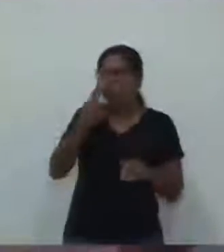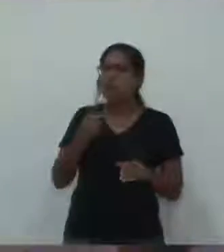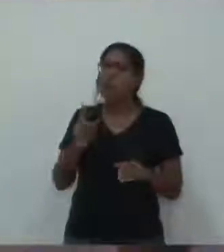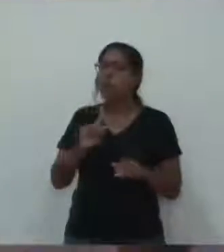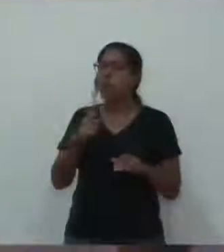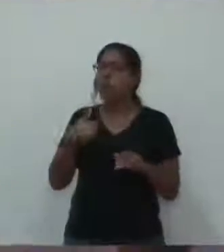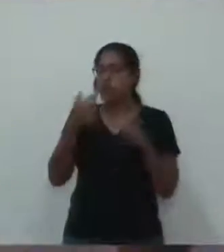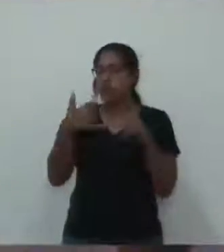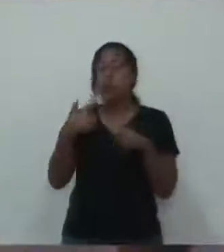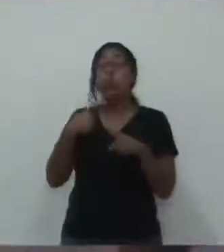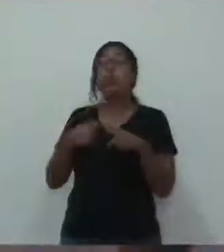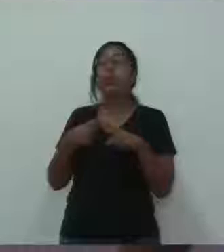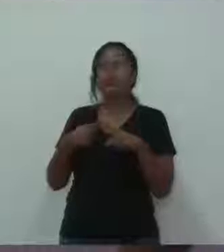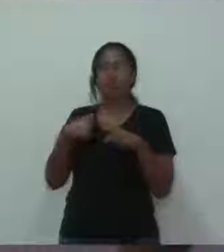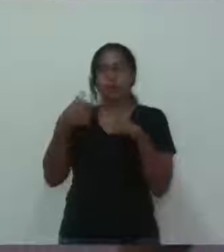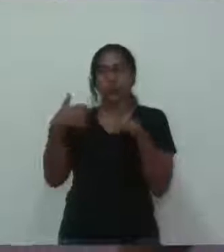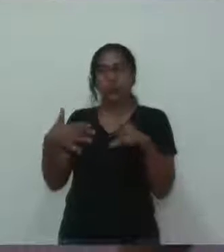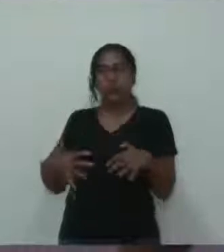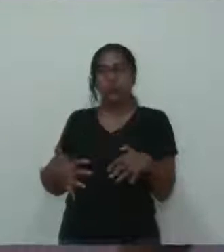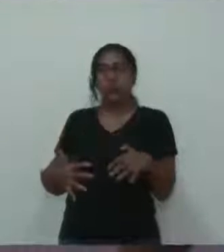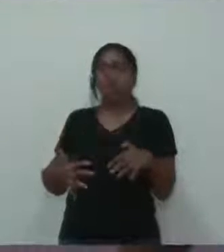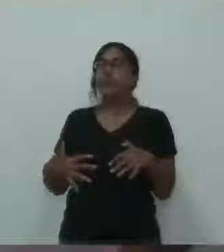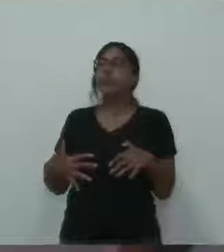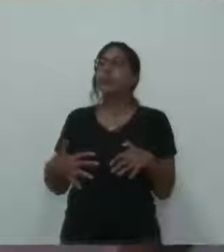seguinte, né, então que foi votado agora,